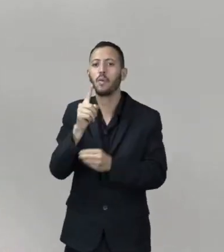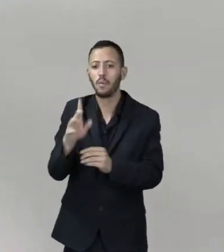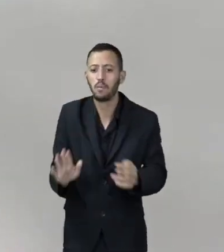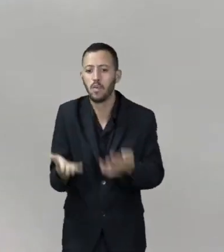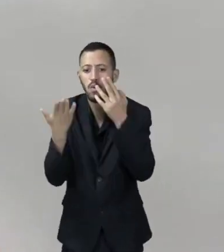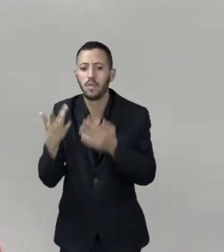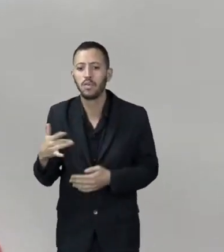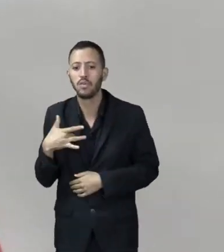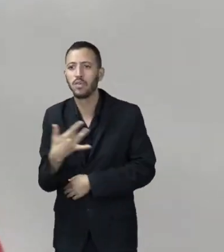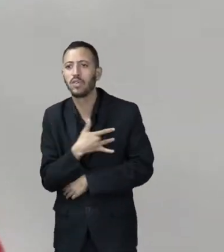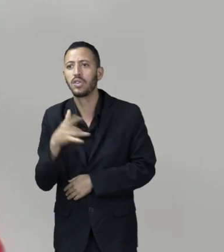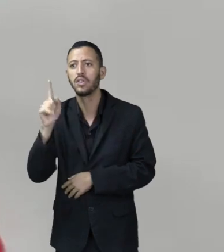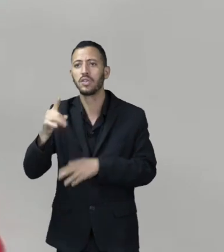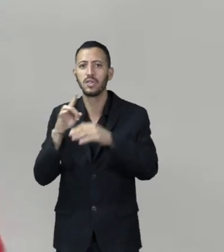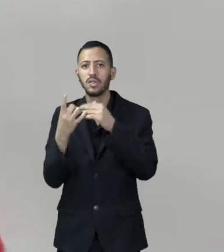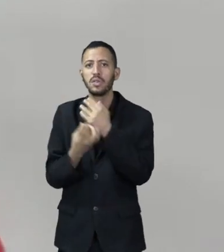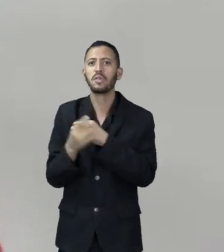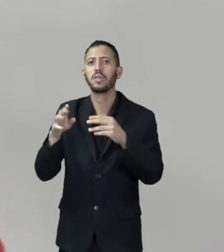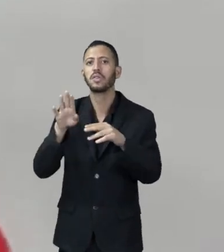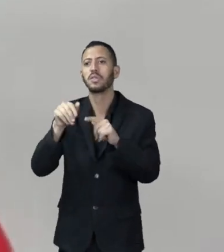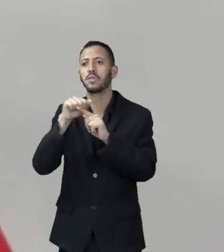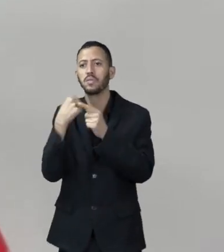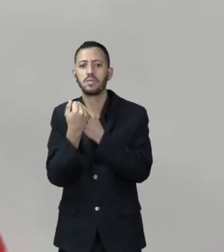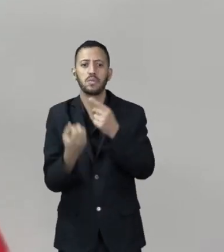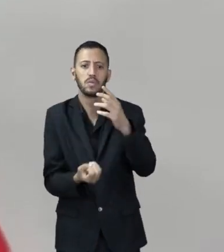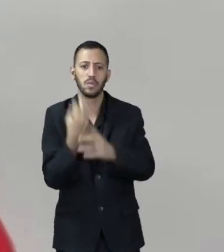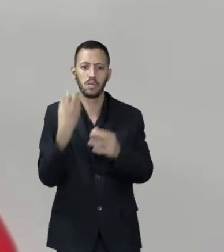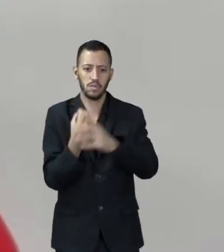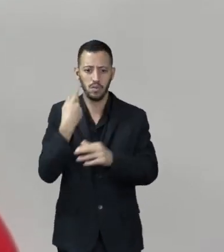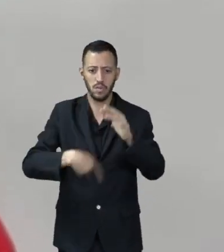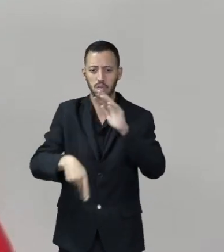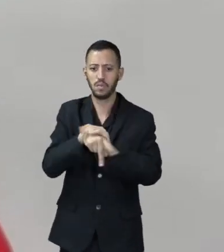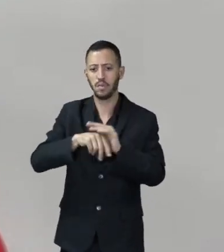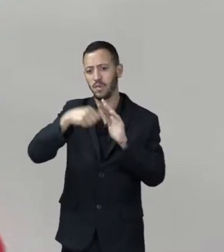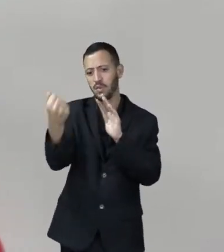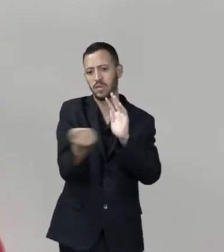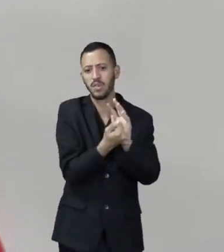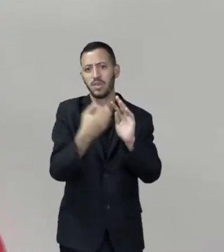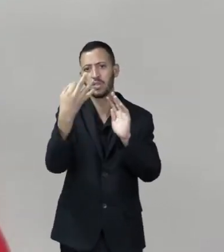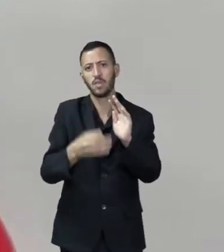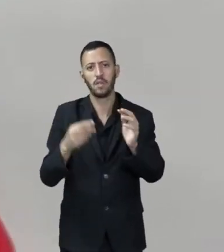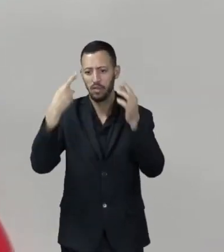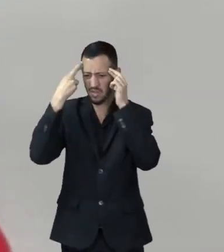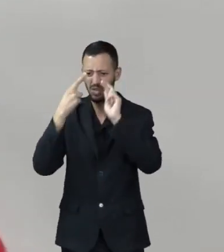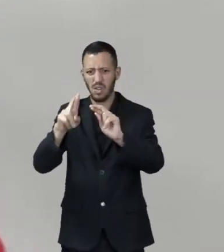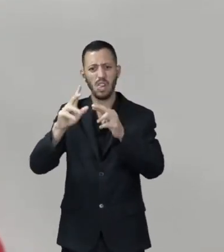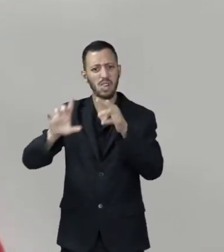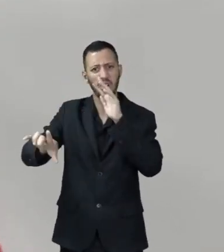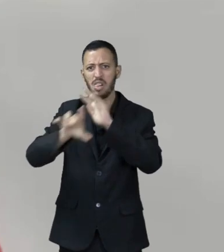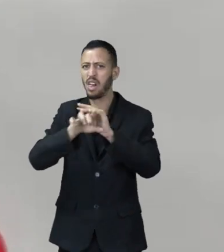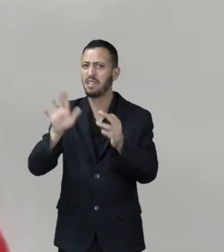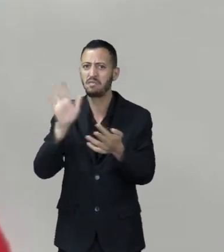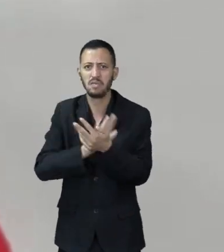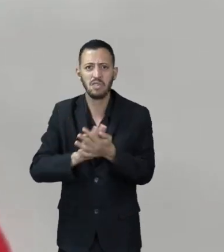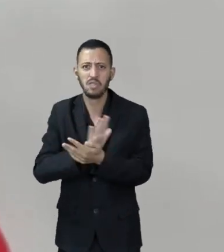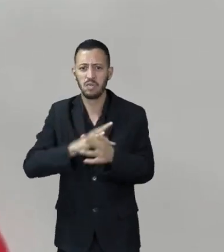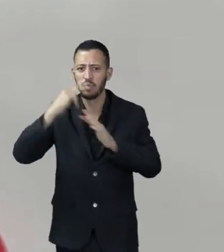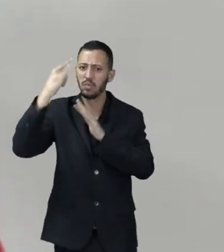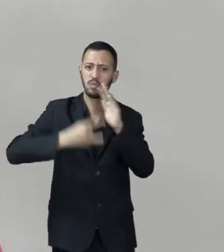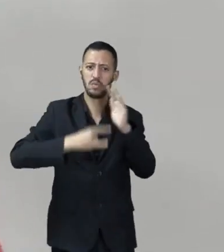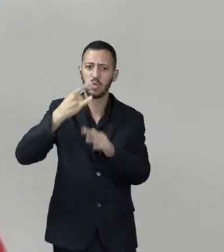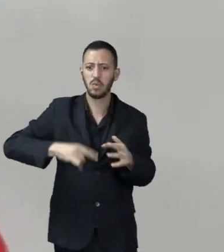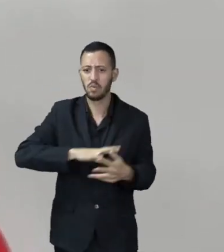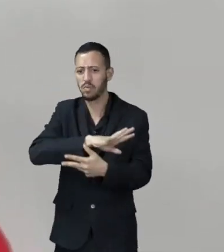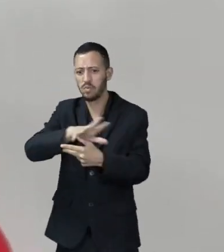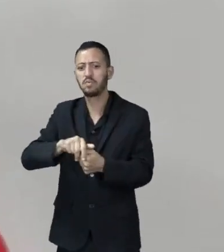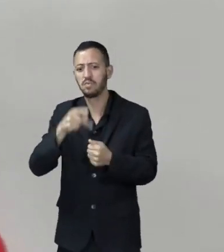saúde se mídias sociais acham que podem criar seus próprios marcos regulatórios, não respeitando legislação e documentos